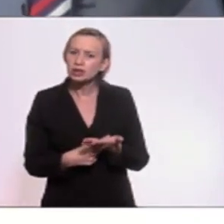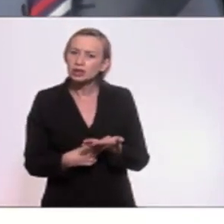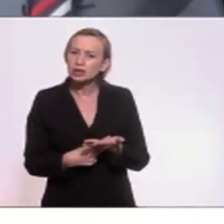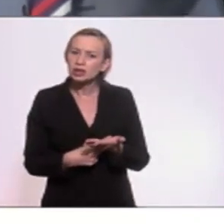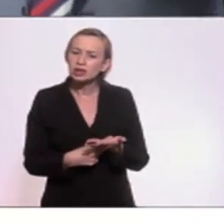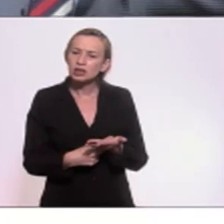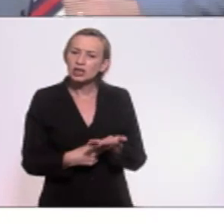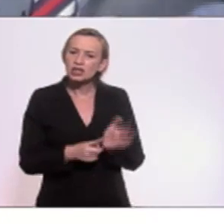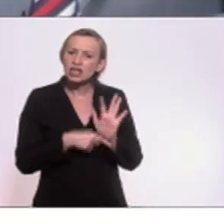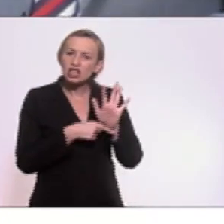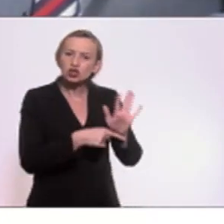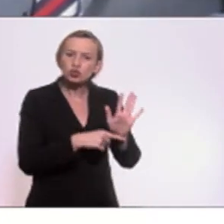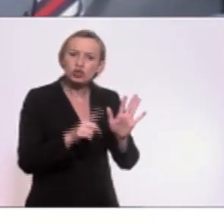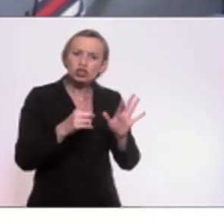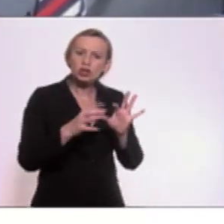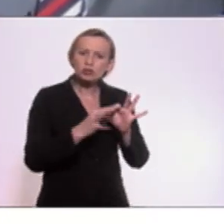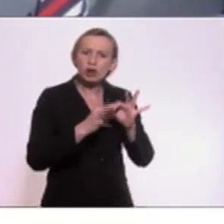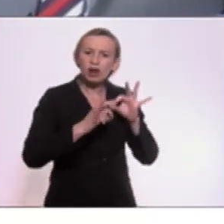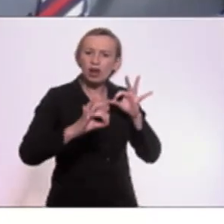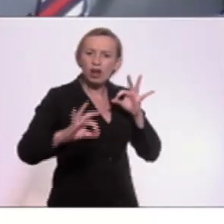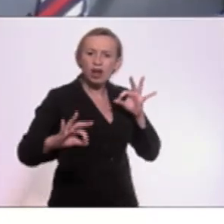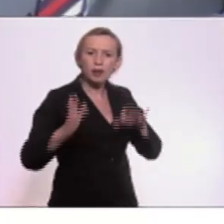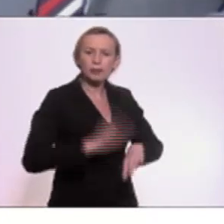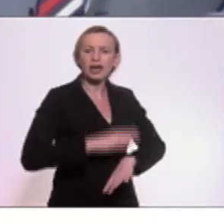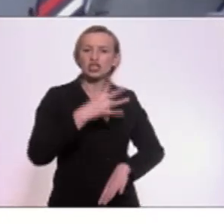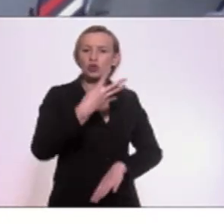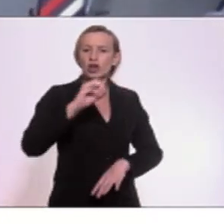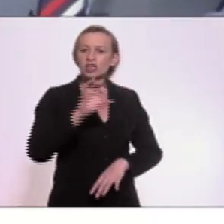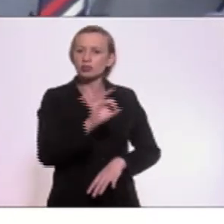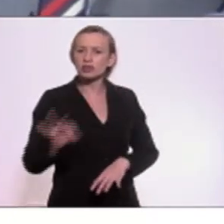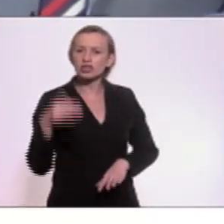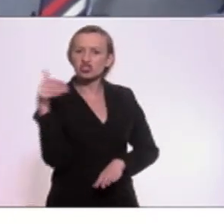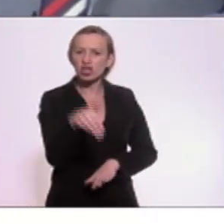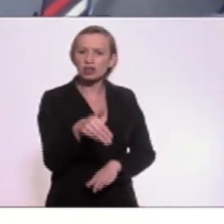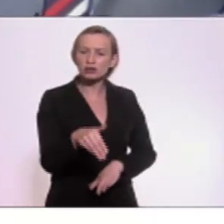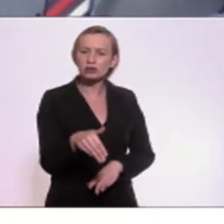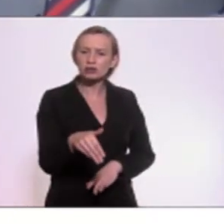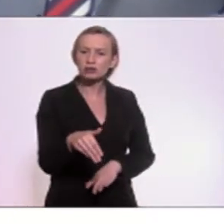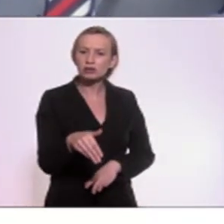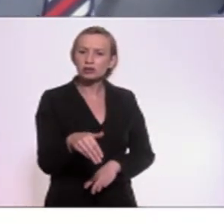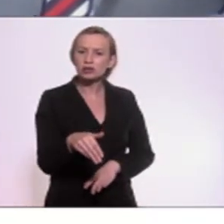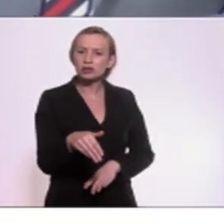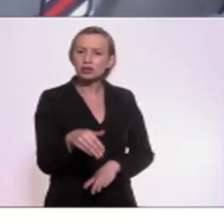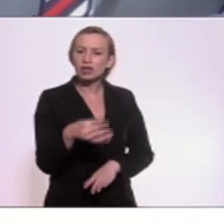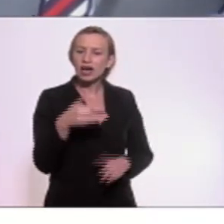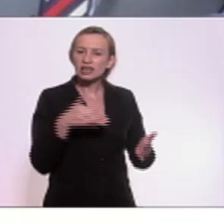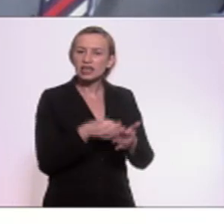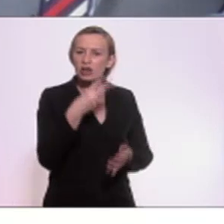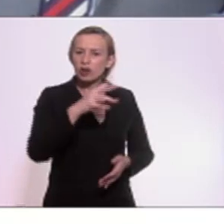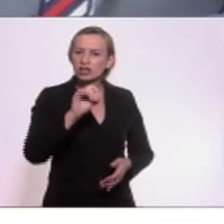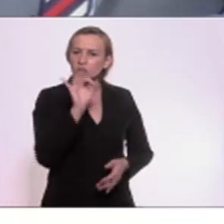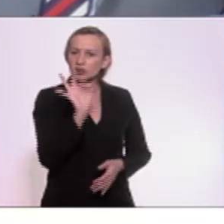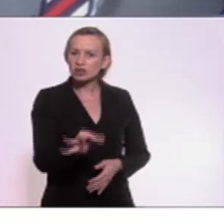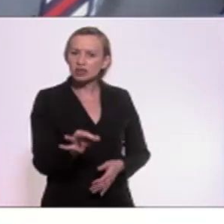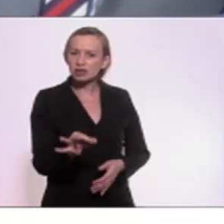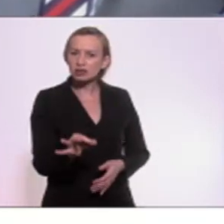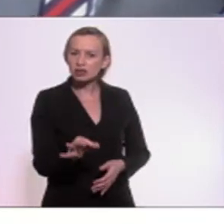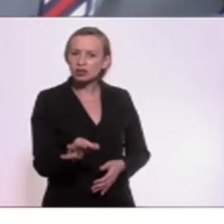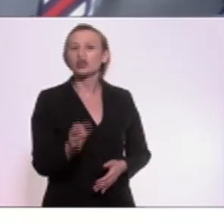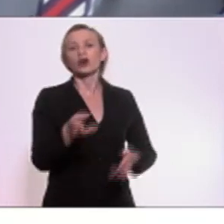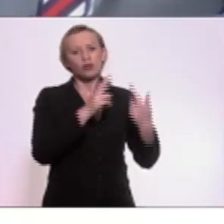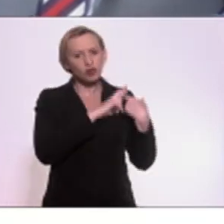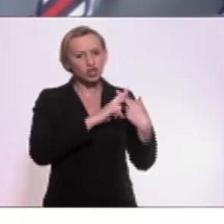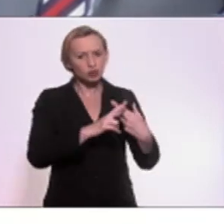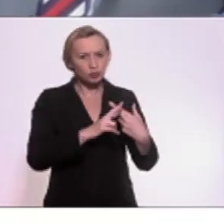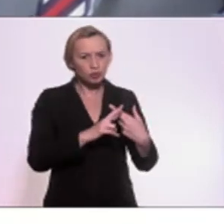desse benefício não estender mais do que já temos mais de 40% dos ingressos. Exatamente, senhor presidente. Até 40%, perdão. Então, exatamente. Foi respeitado